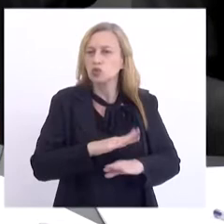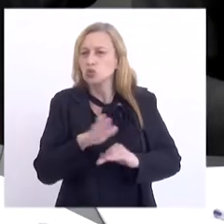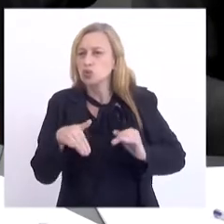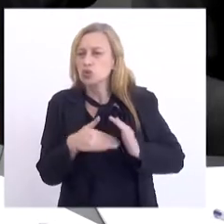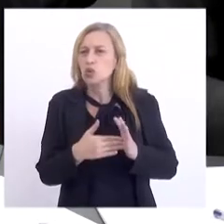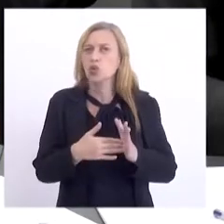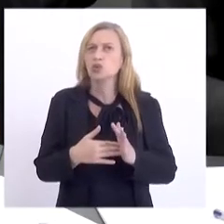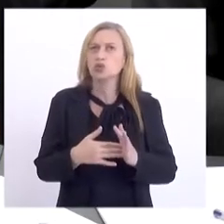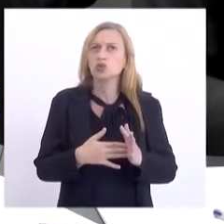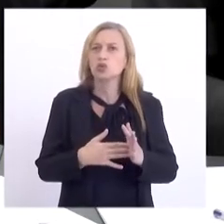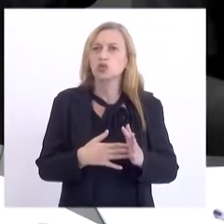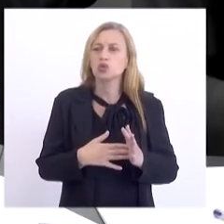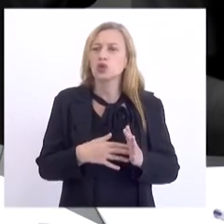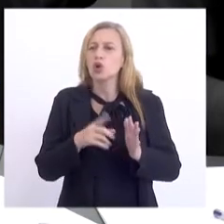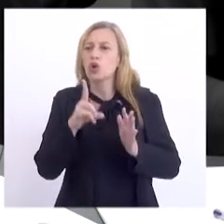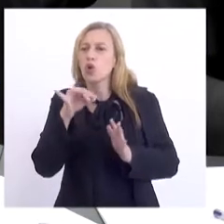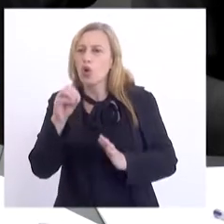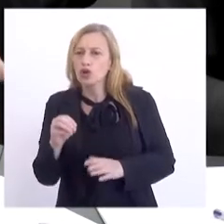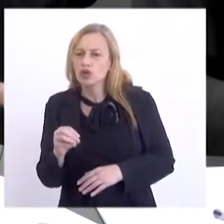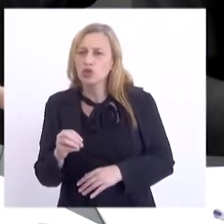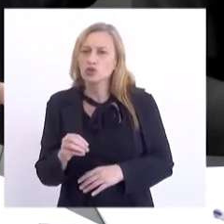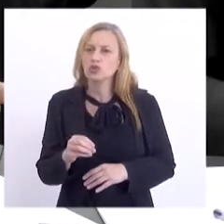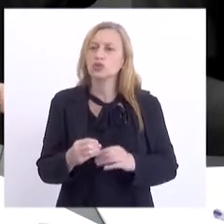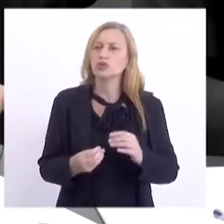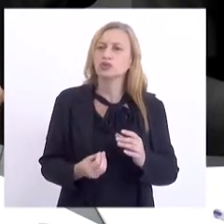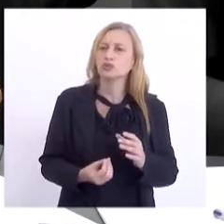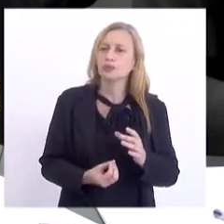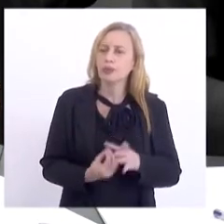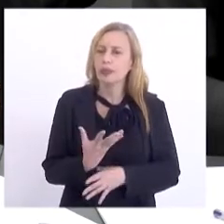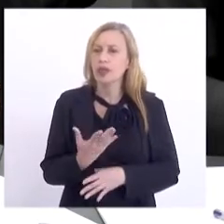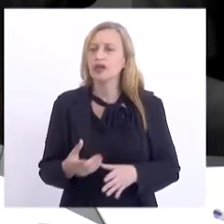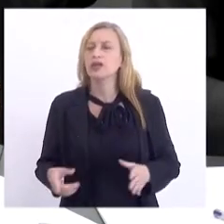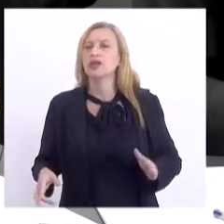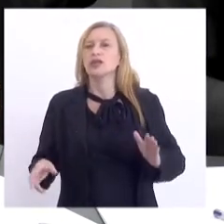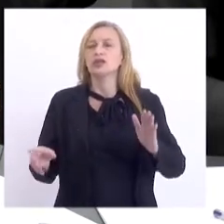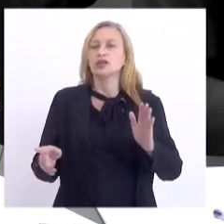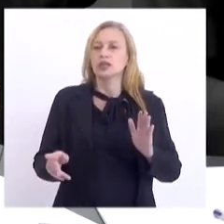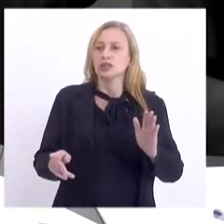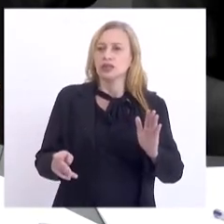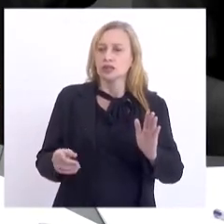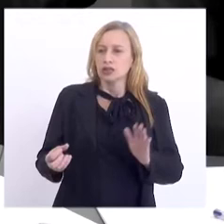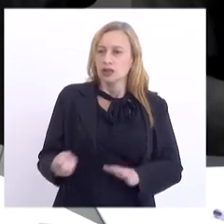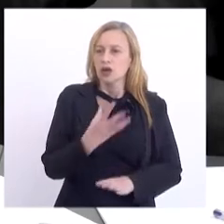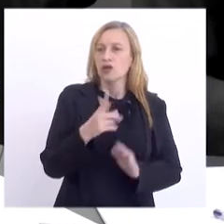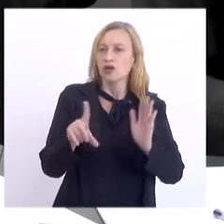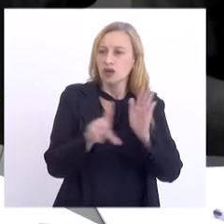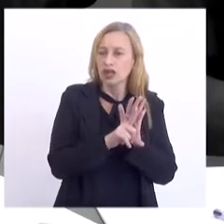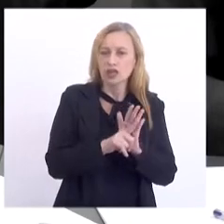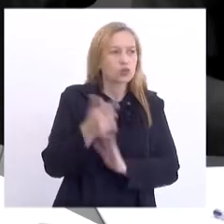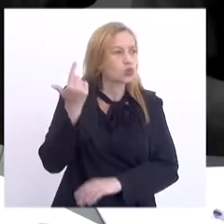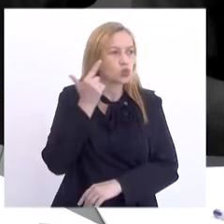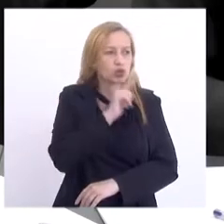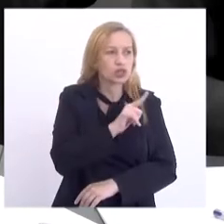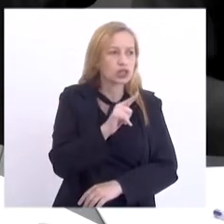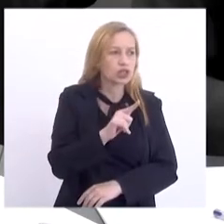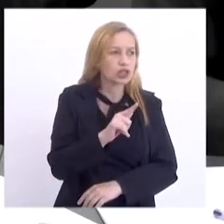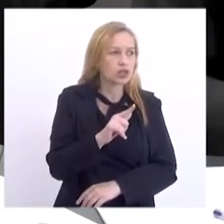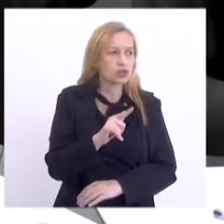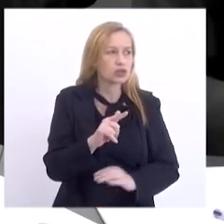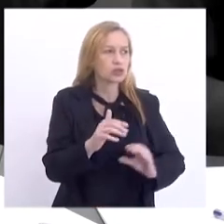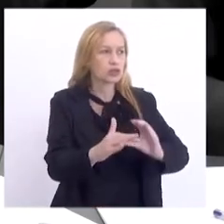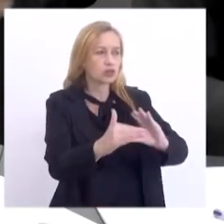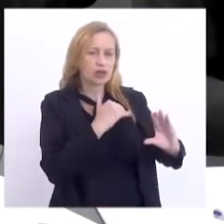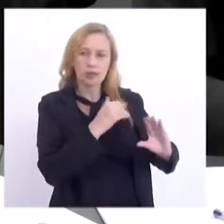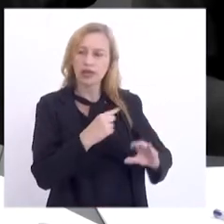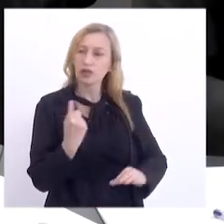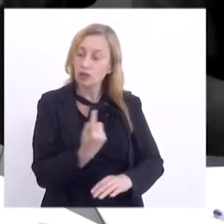todos os códigos e implantação da nova normativa e ele não conseguiu ainda trazer para